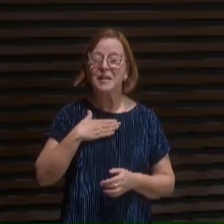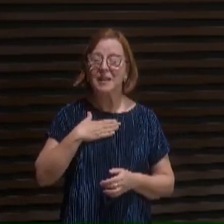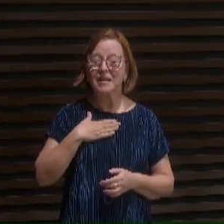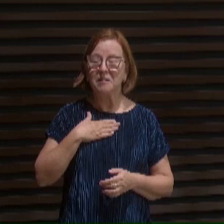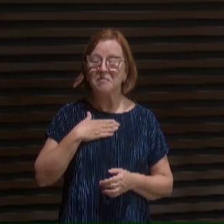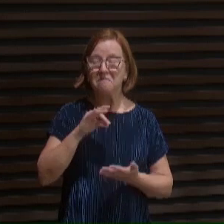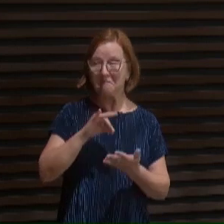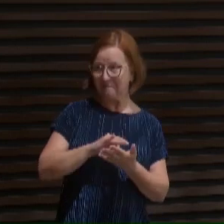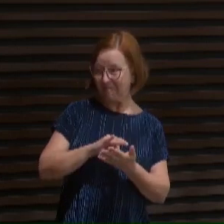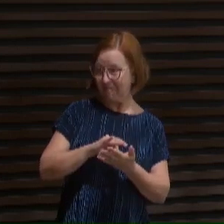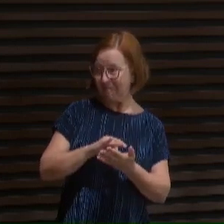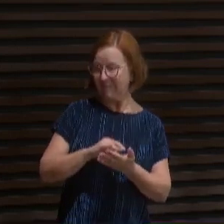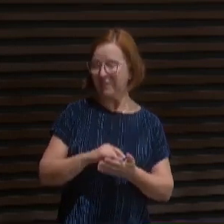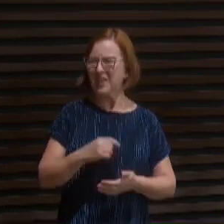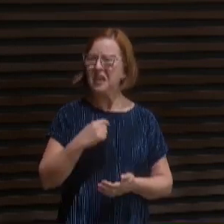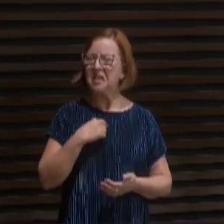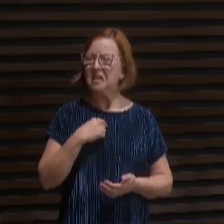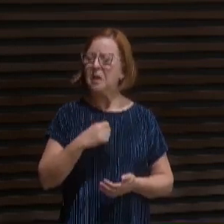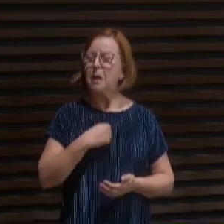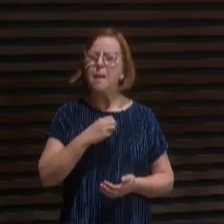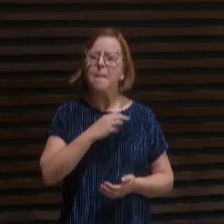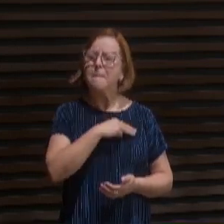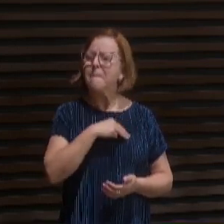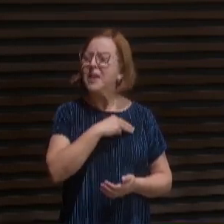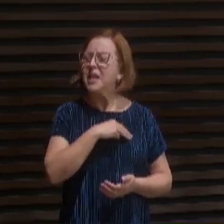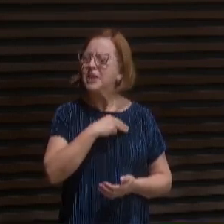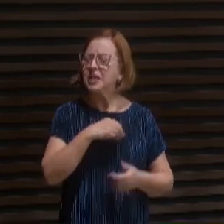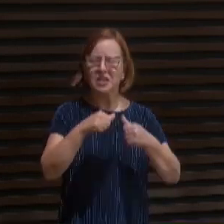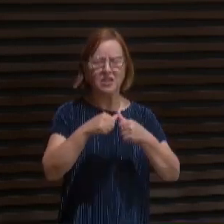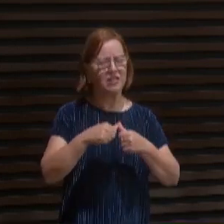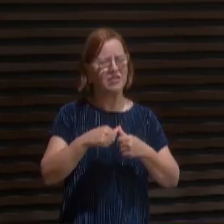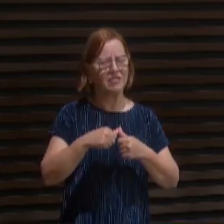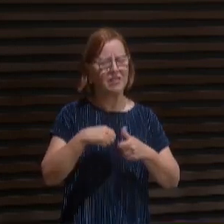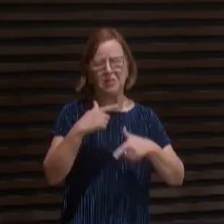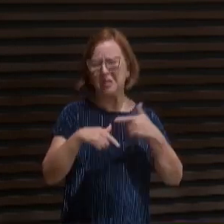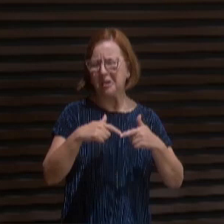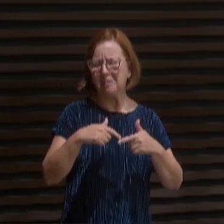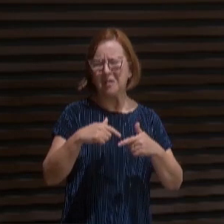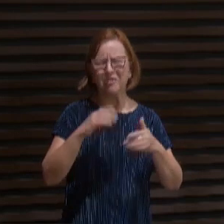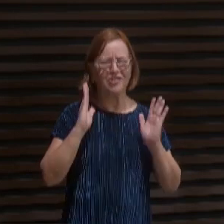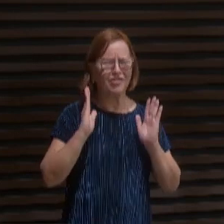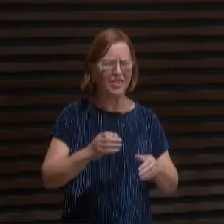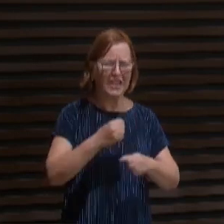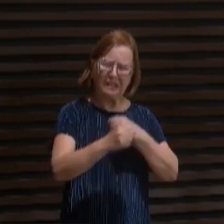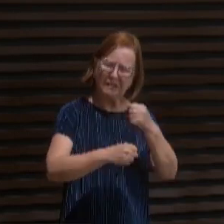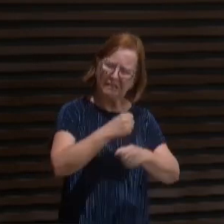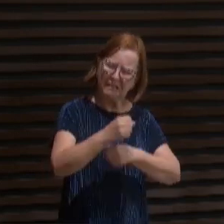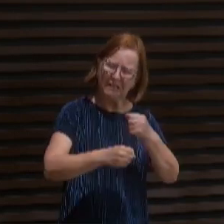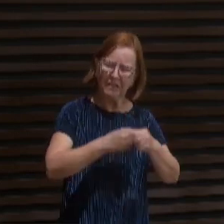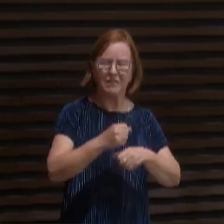idoneidade. Eu sou uma missionária que estou no campo há muitos anos e